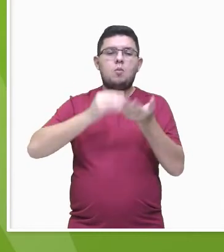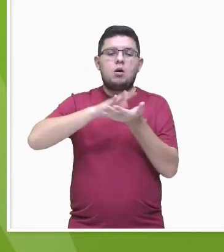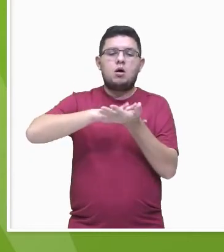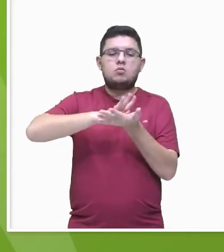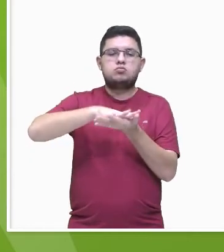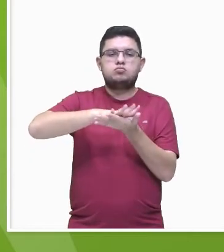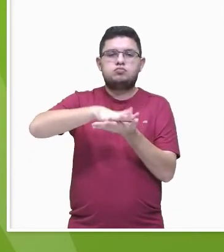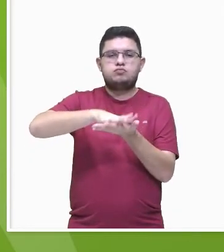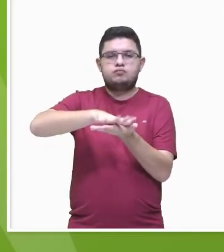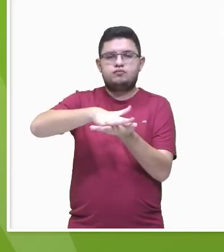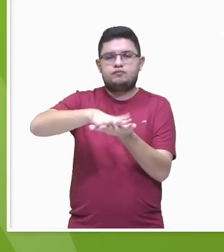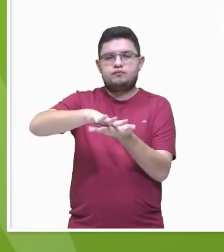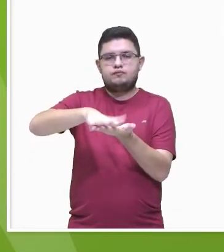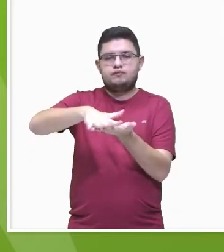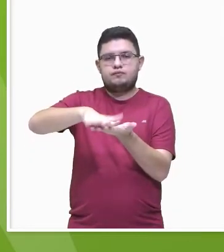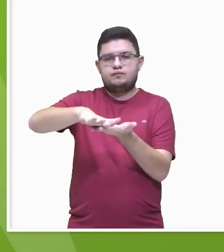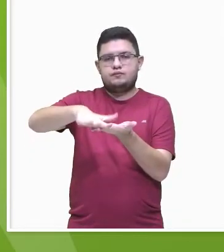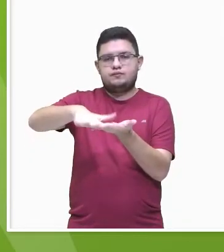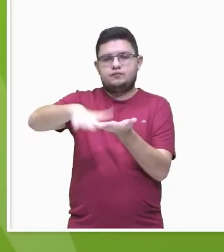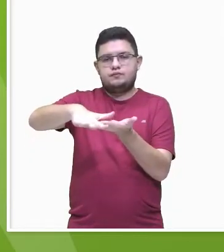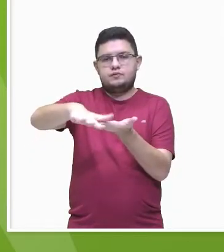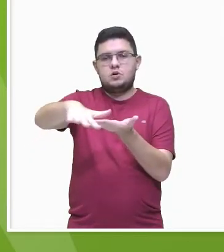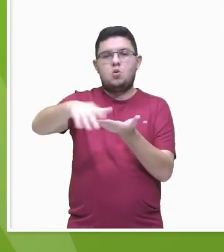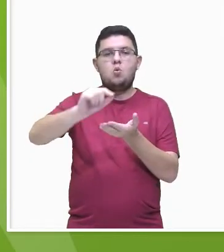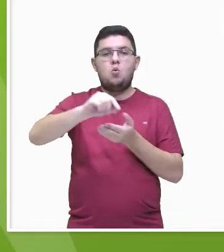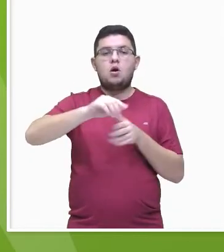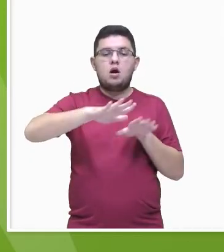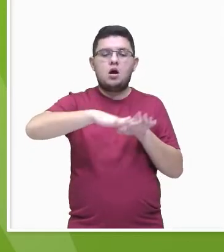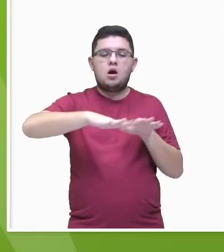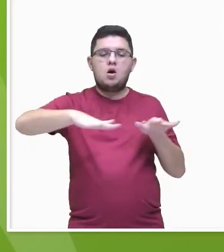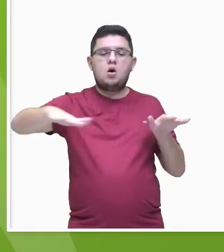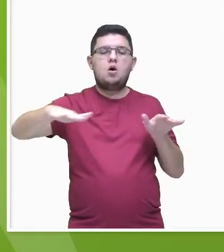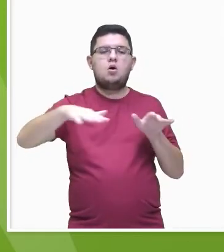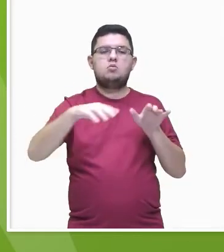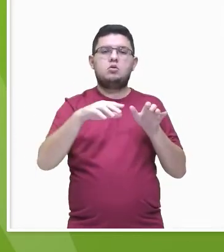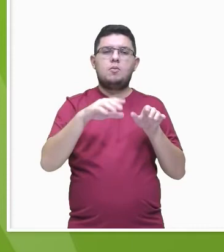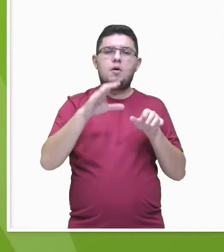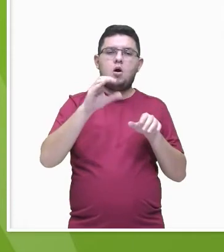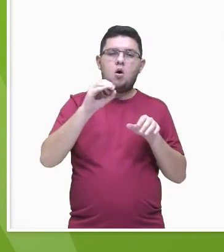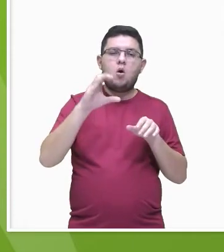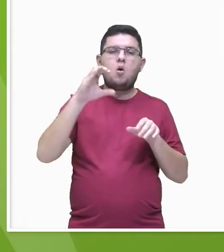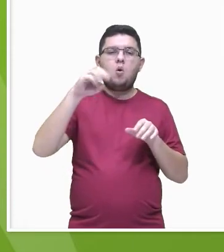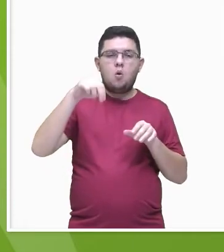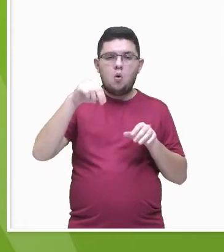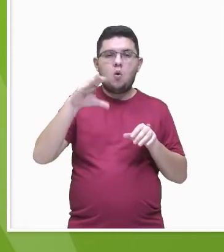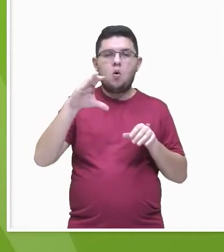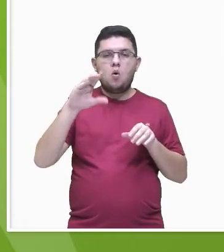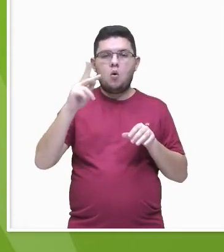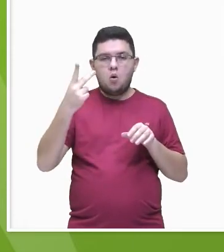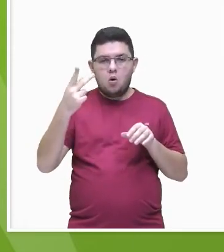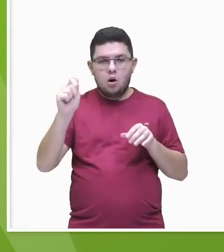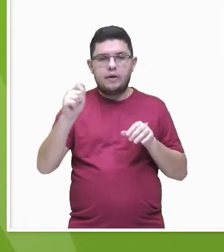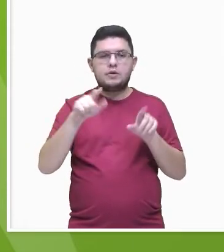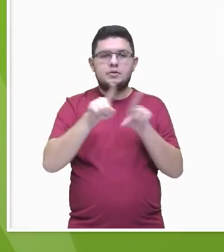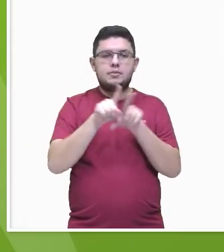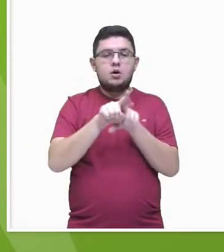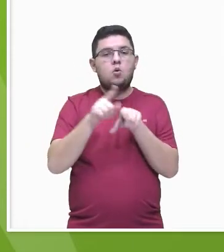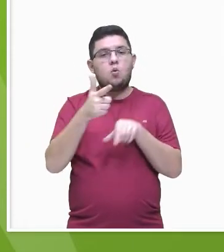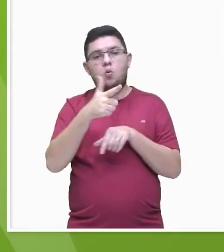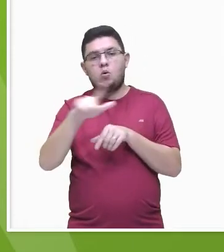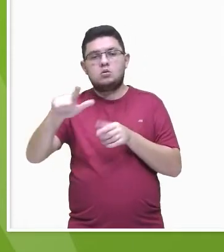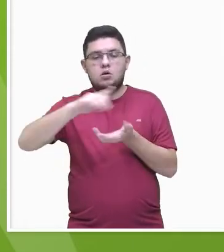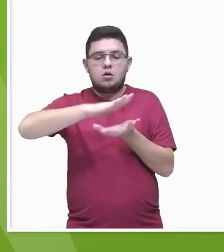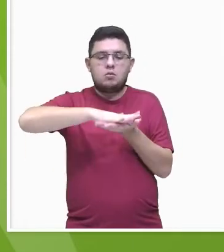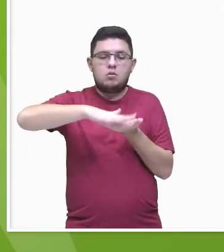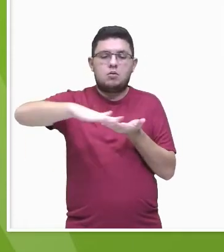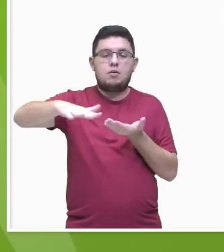lentamente sobre rochas, conchas ou substrato marinho. E aí o representante que a gente está vendo na imagem é